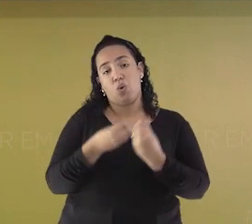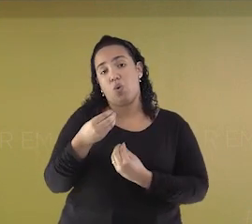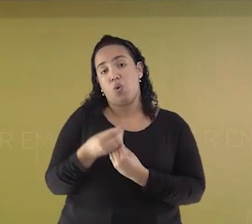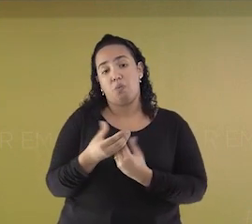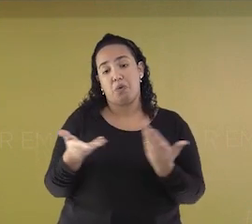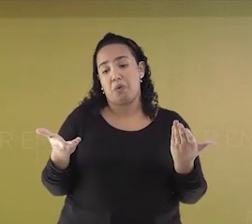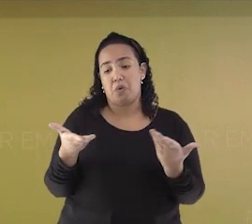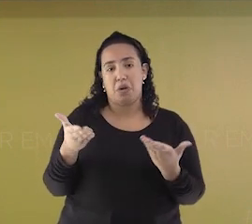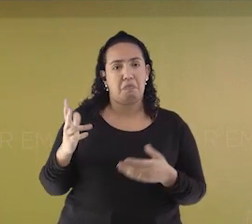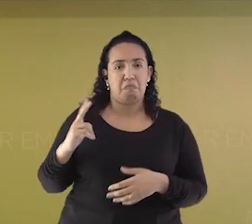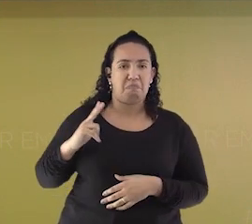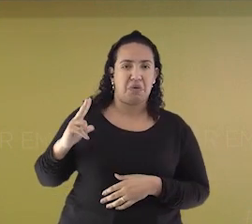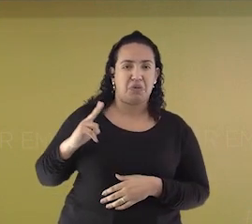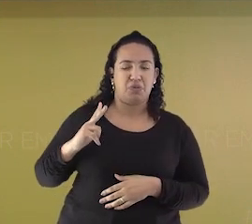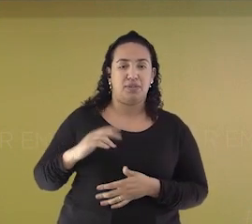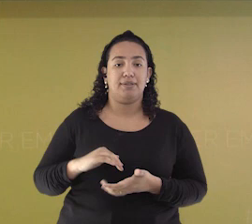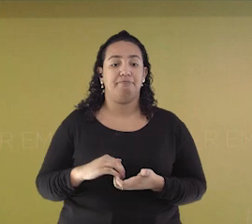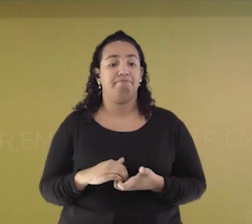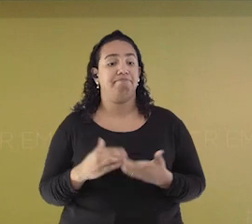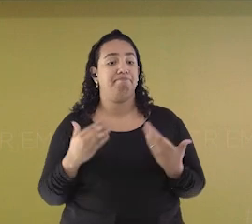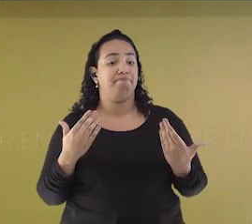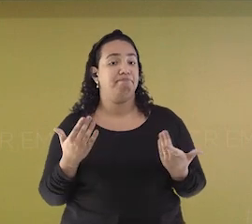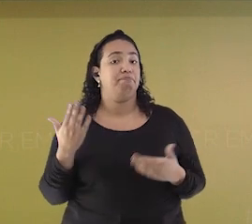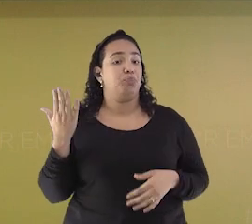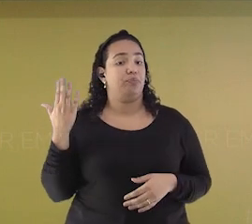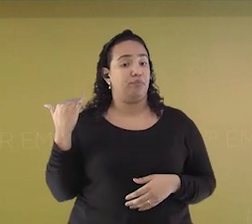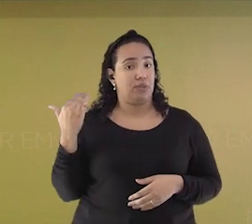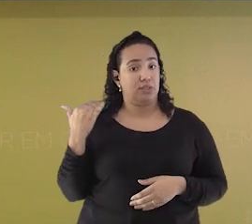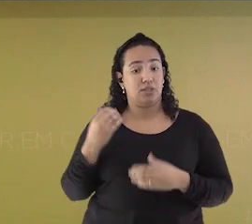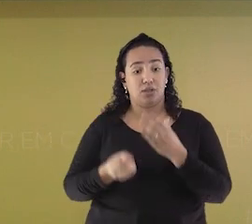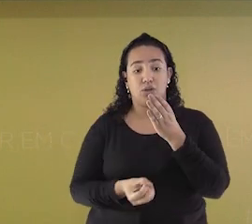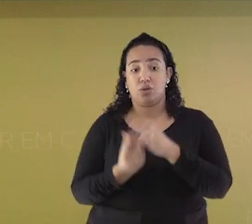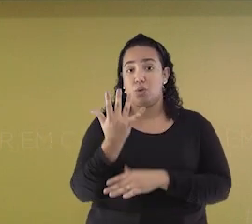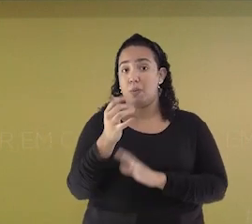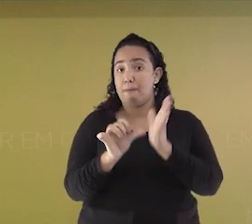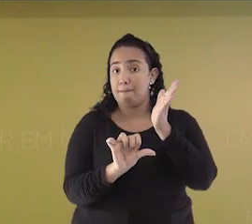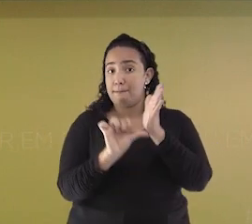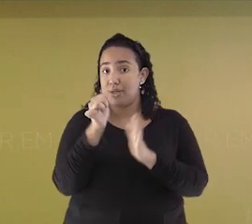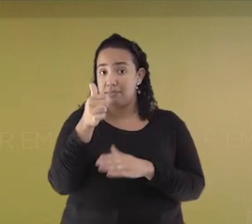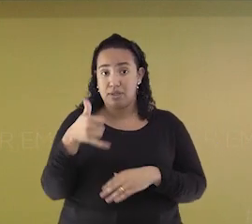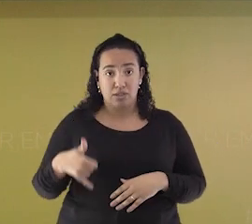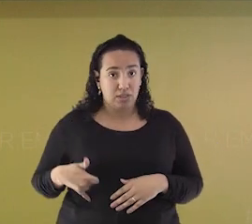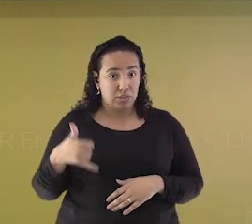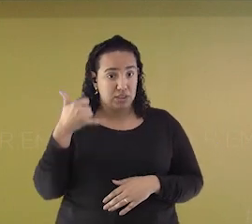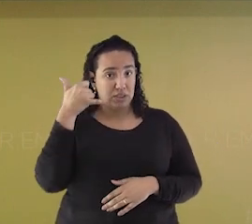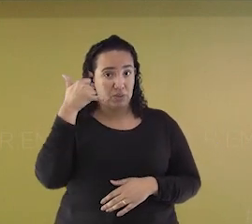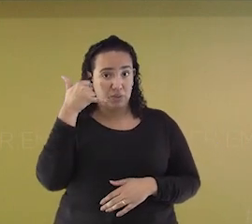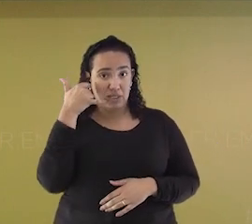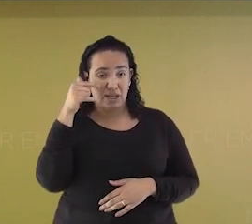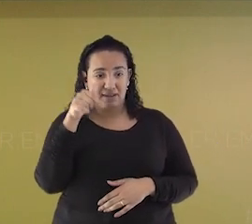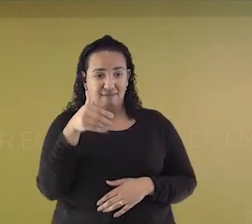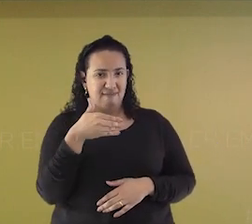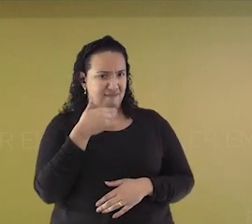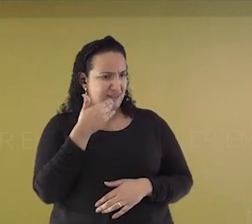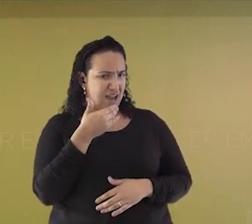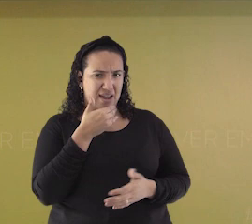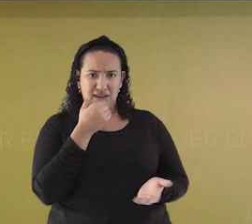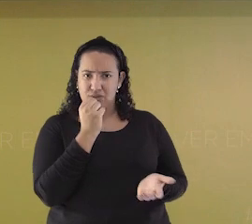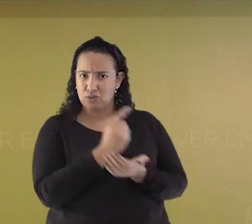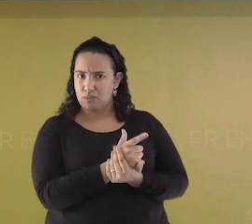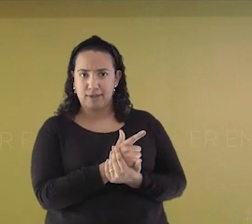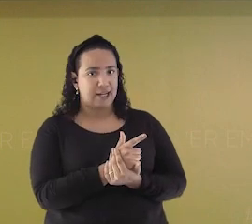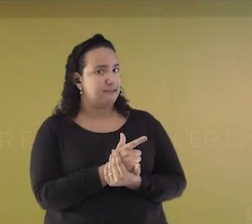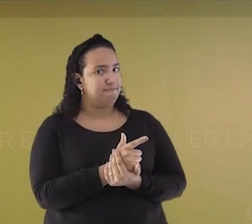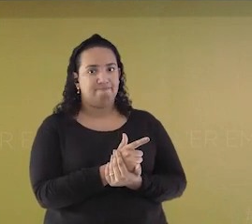uso pessoal. Antigamente, quando surgiram os primeiros modelos, eles não eram acessíveis,